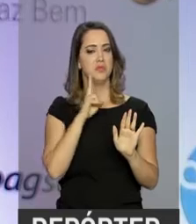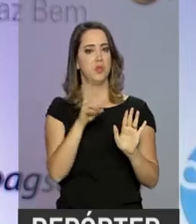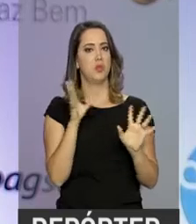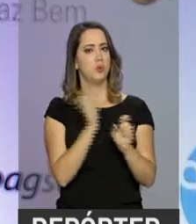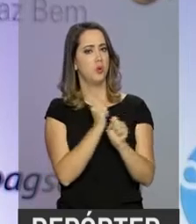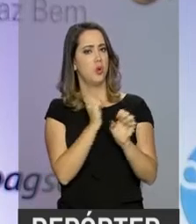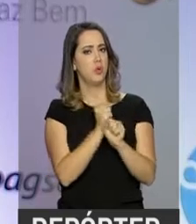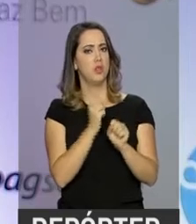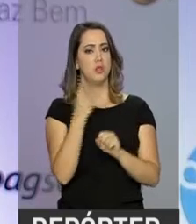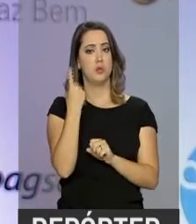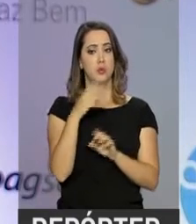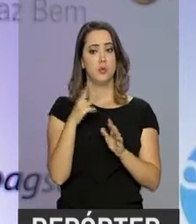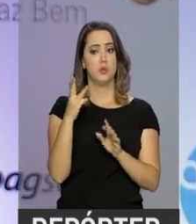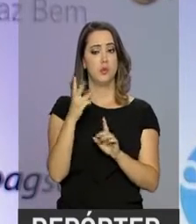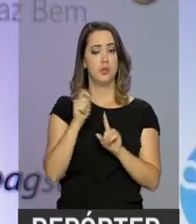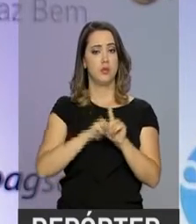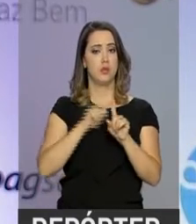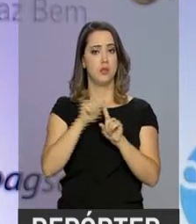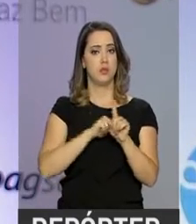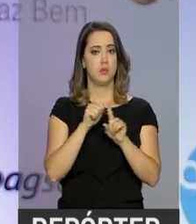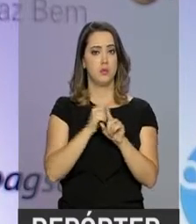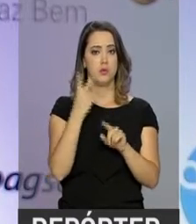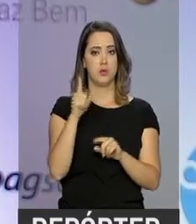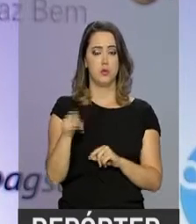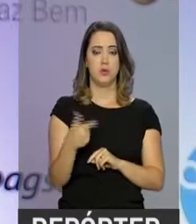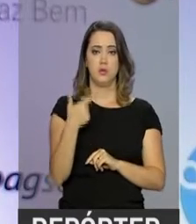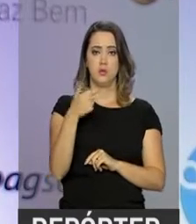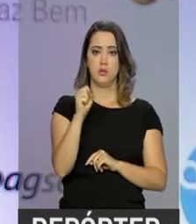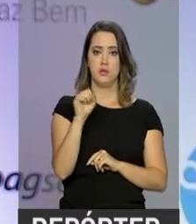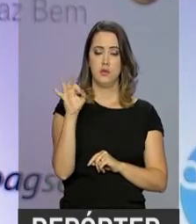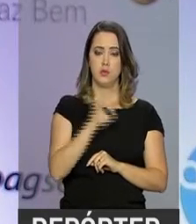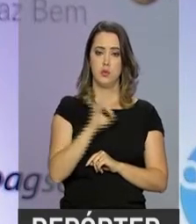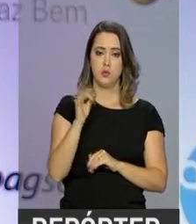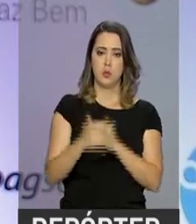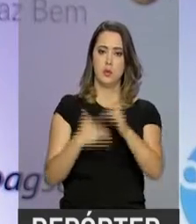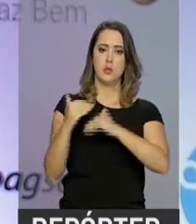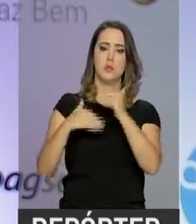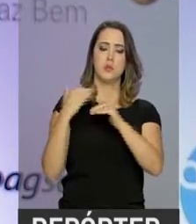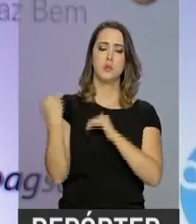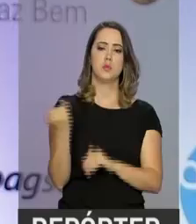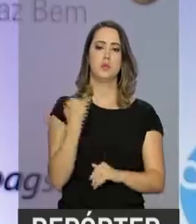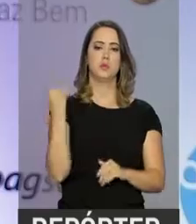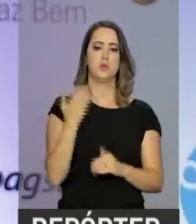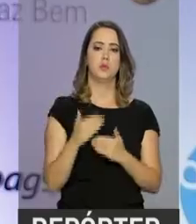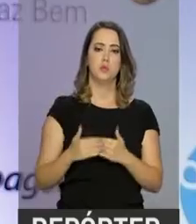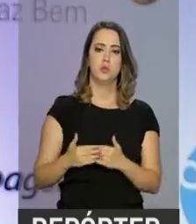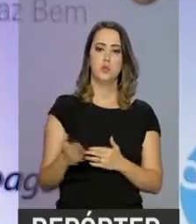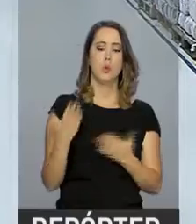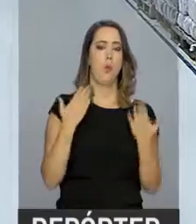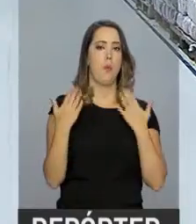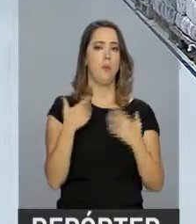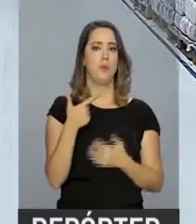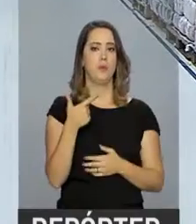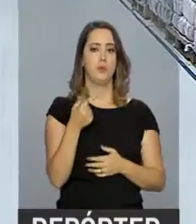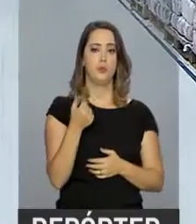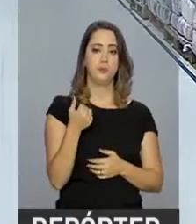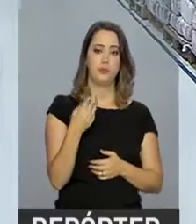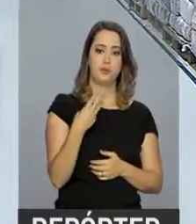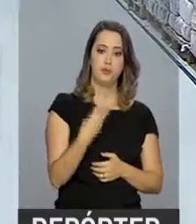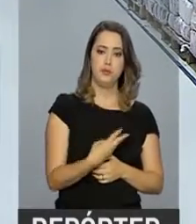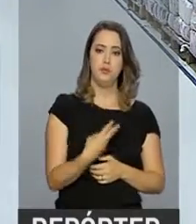primeiro trimestre em 2,28%. É o maior crescimento de primeiro trimestre desde 2013. O